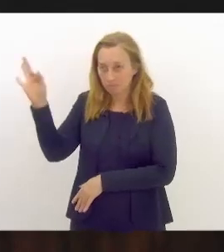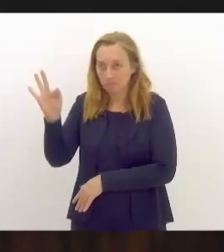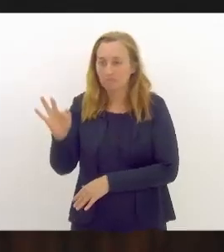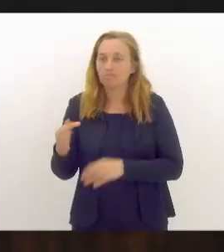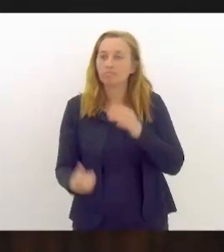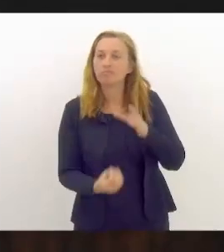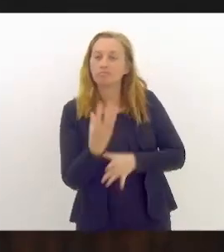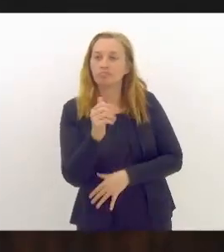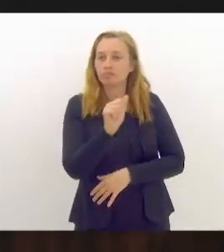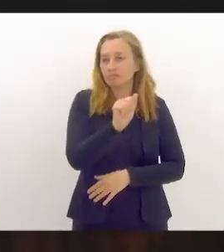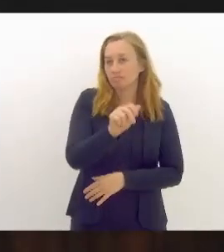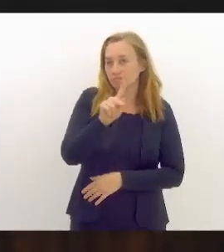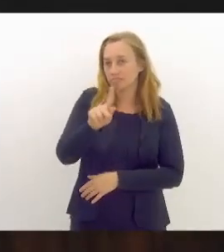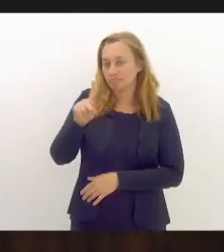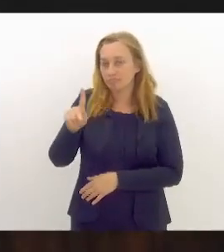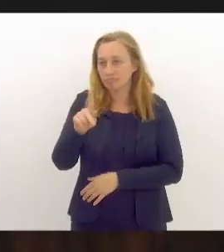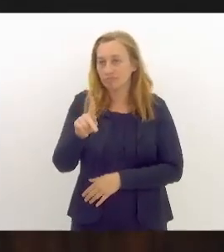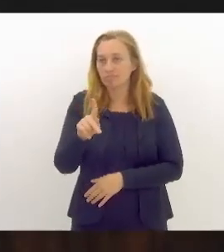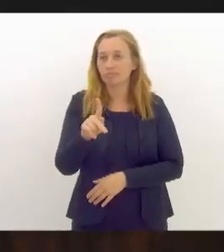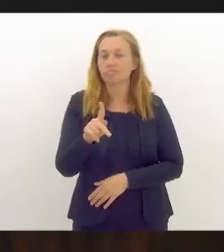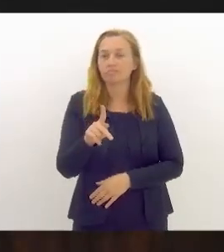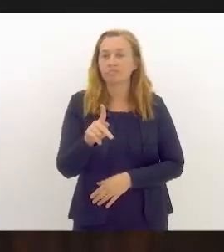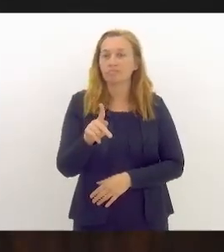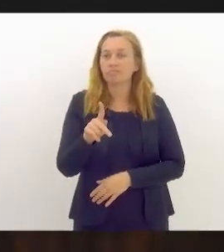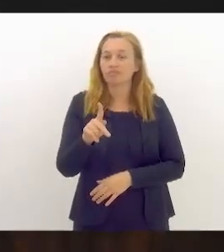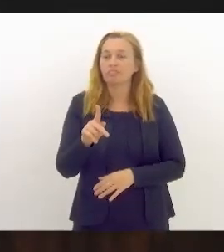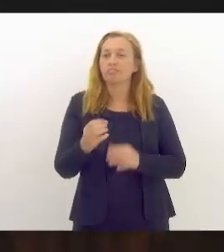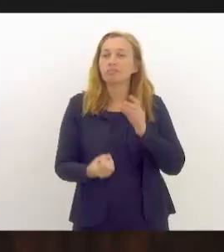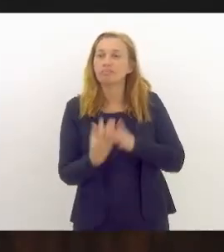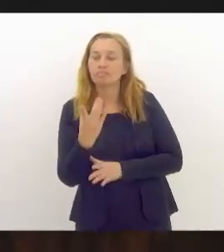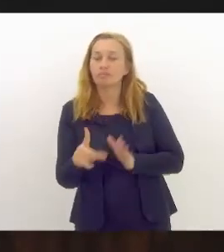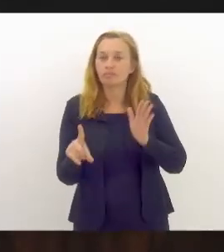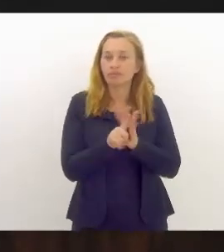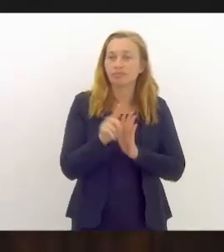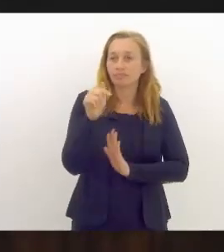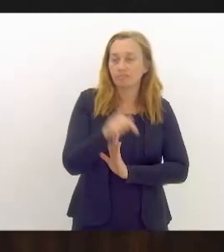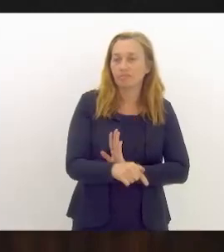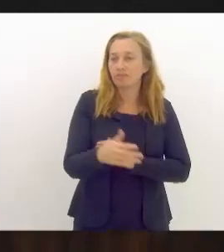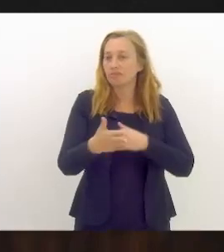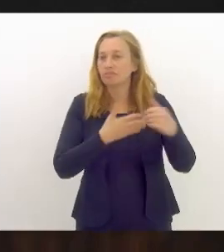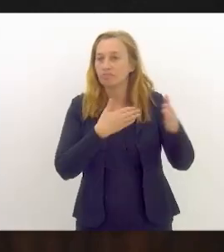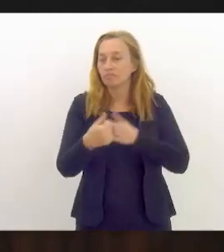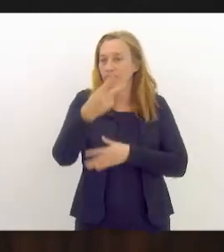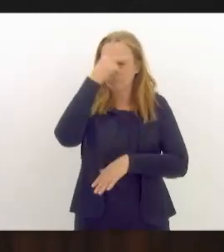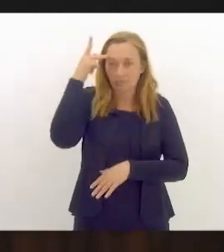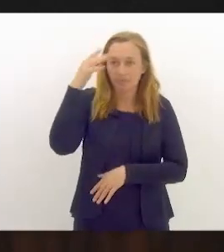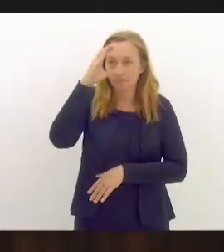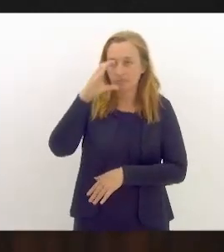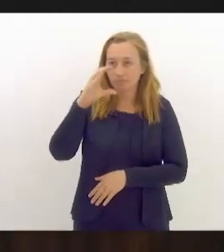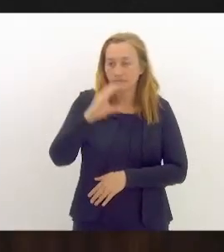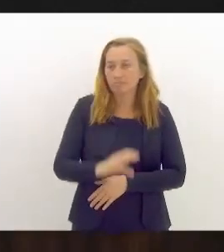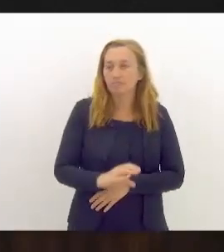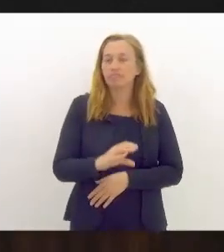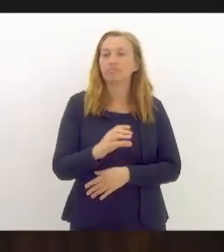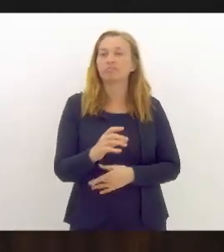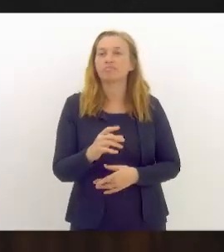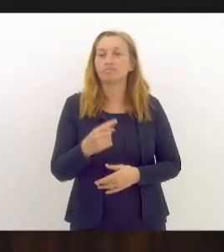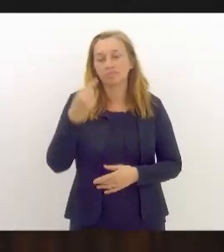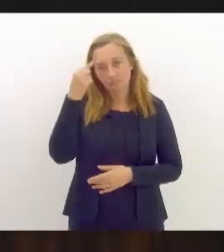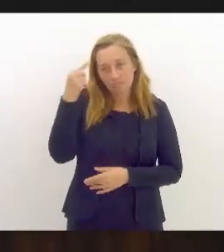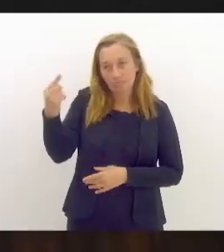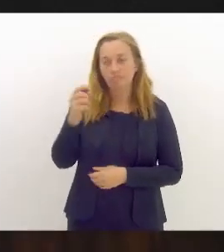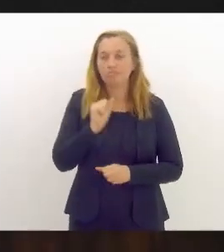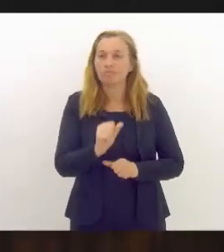o aplicativo legislativo que permite a qualquer cidadão sugerir ideias que podem virar